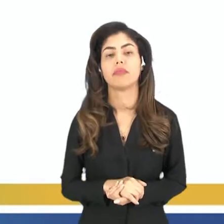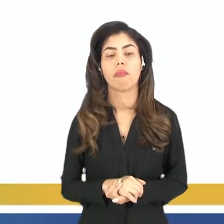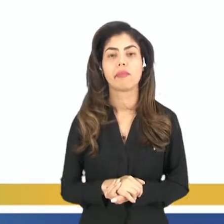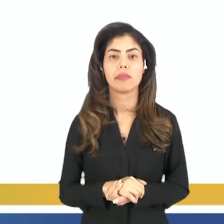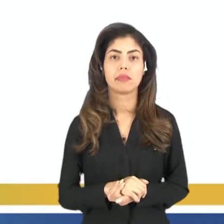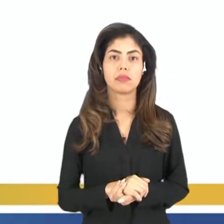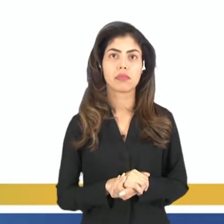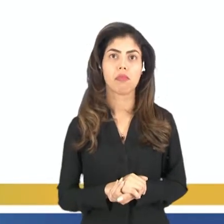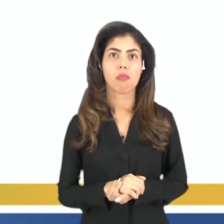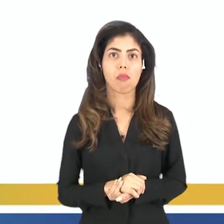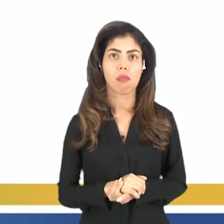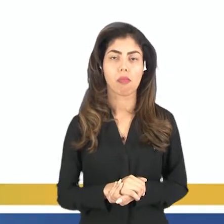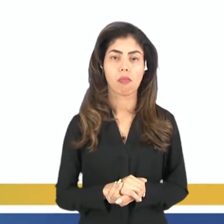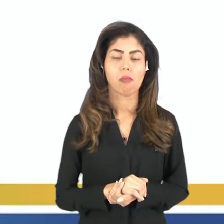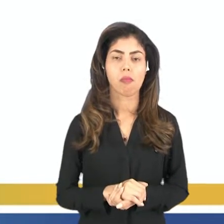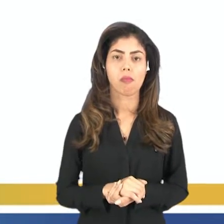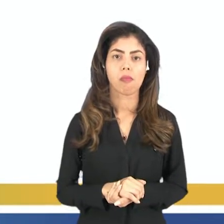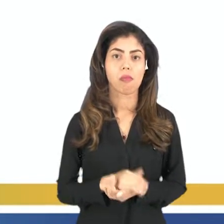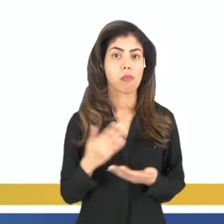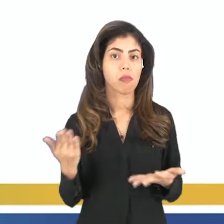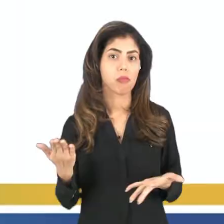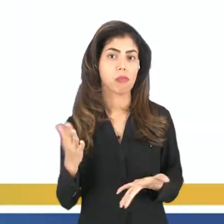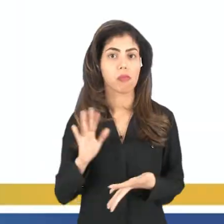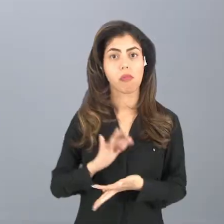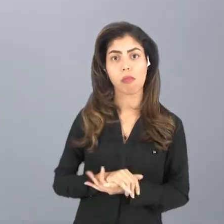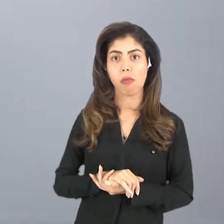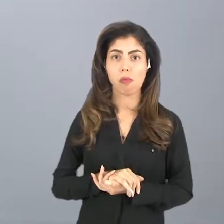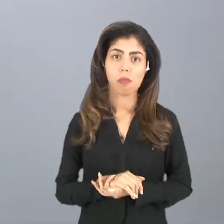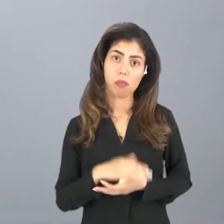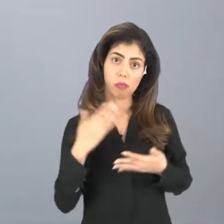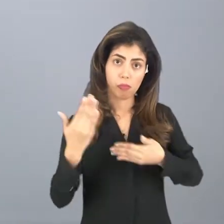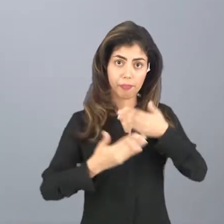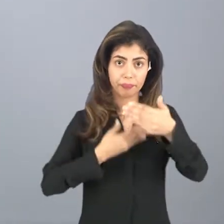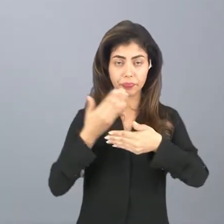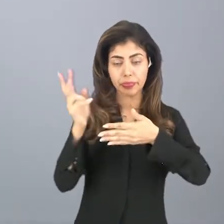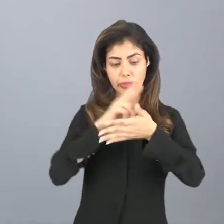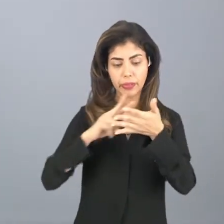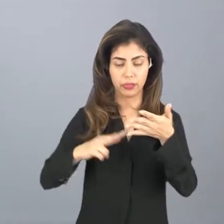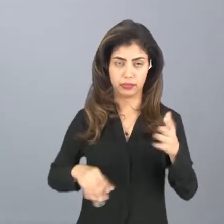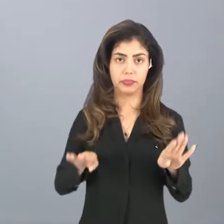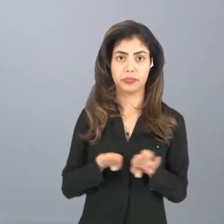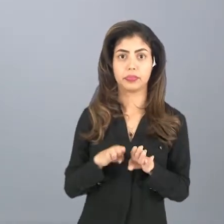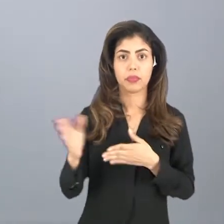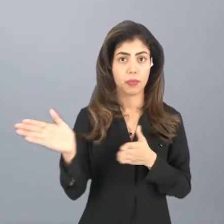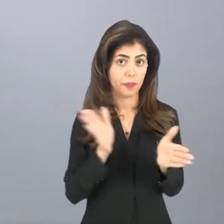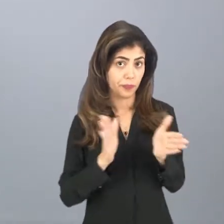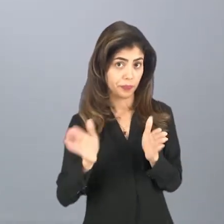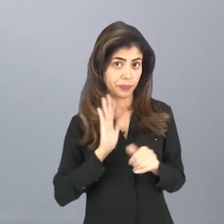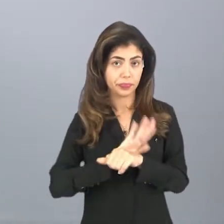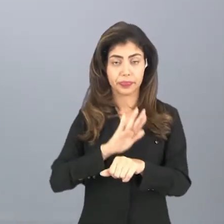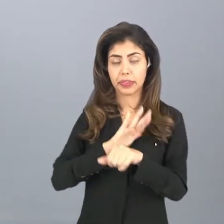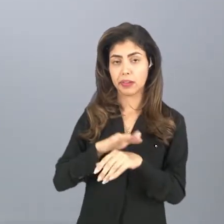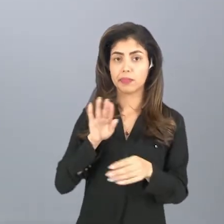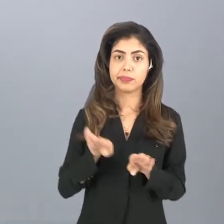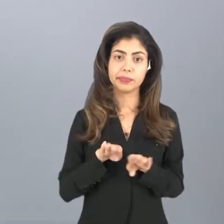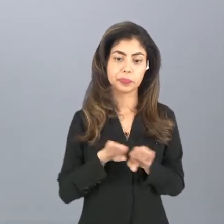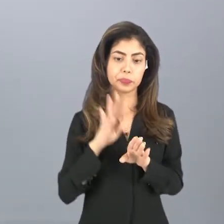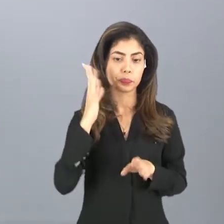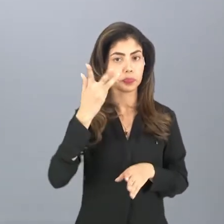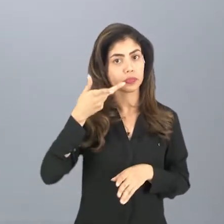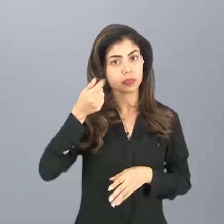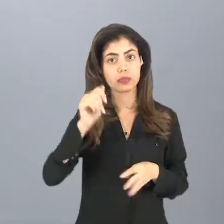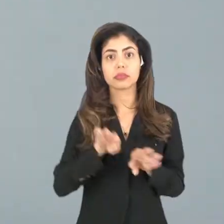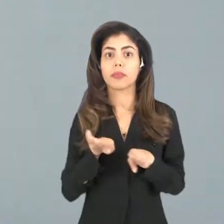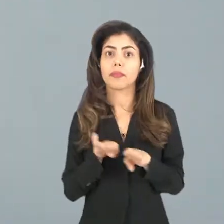evaluação para que se realize sobre algo, certo? Então, o processo de leitura, ele me auxilia em determinados aspectos aí